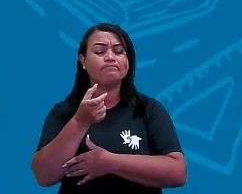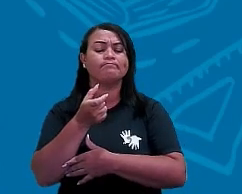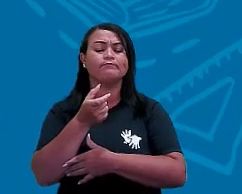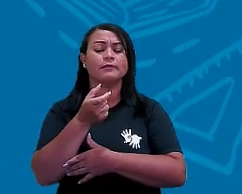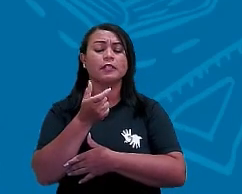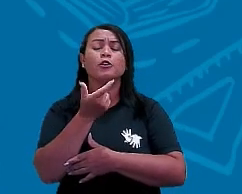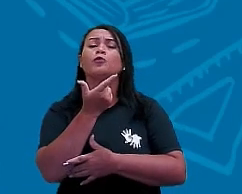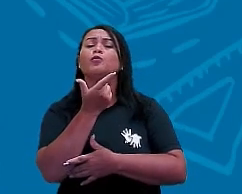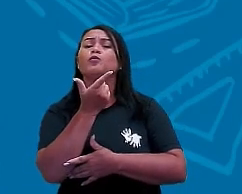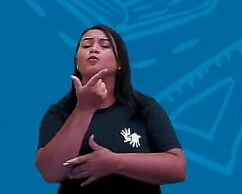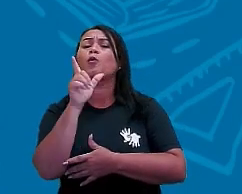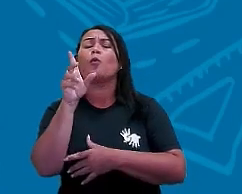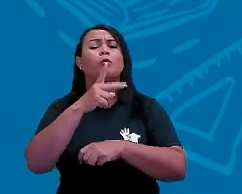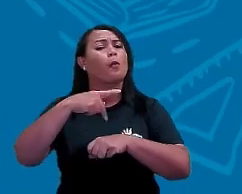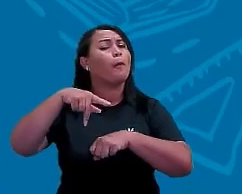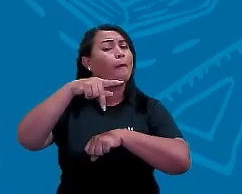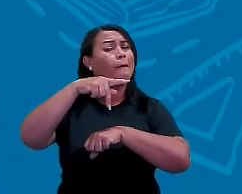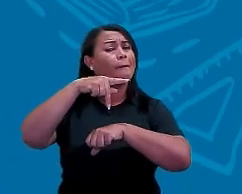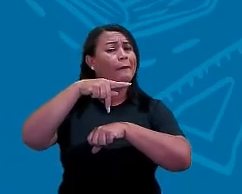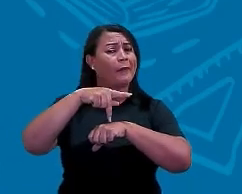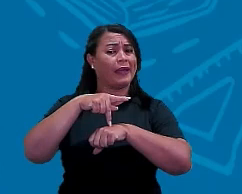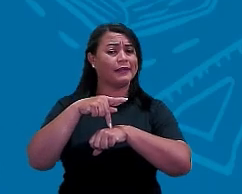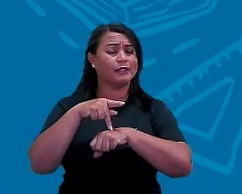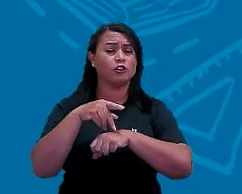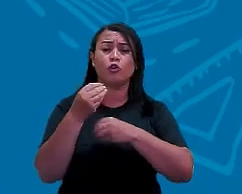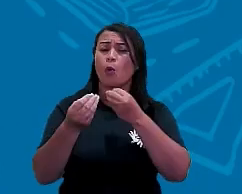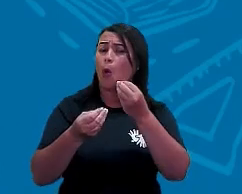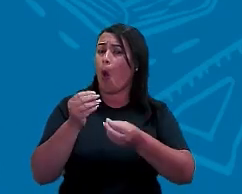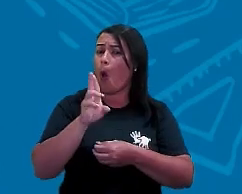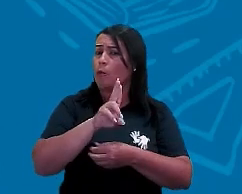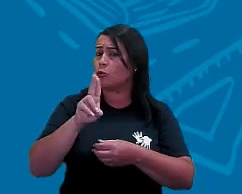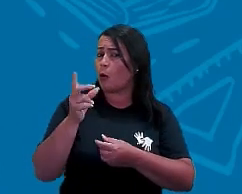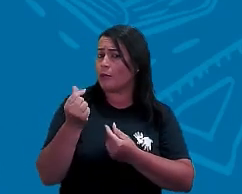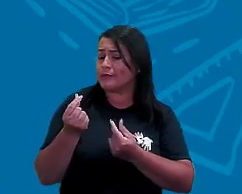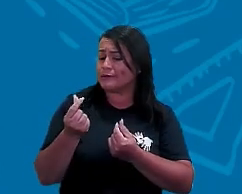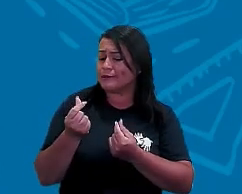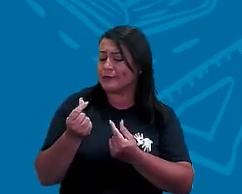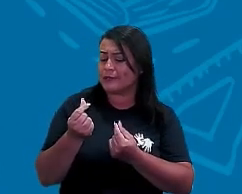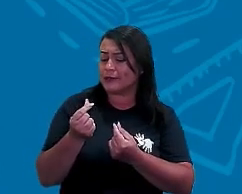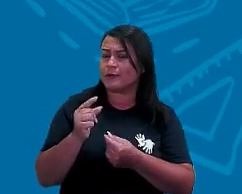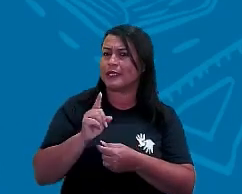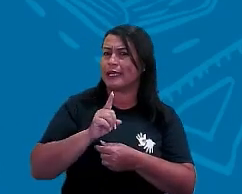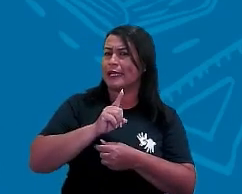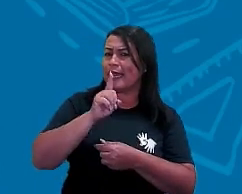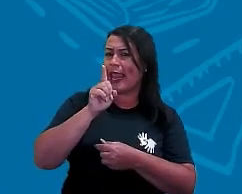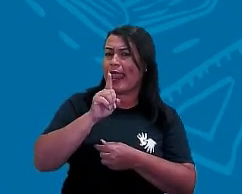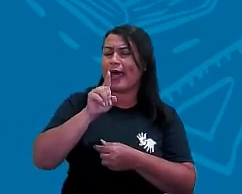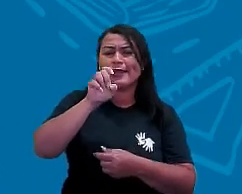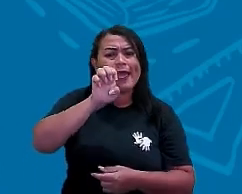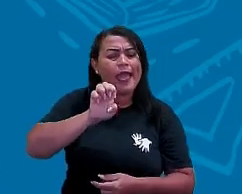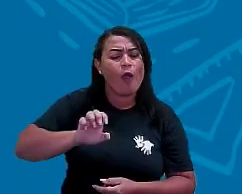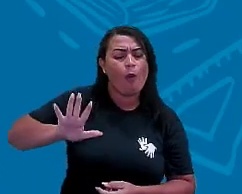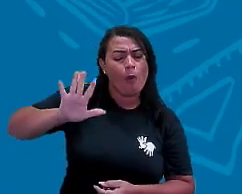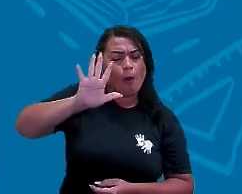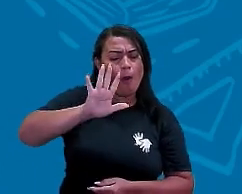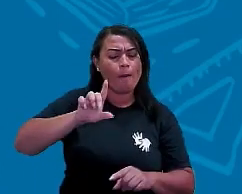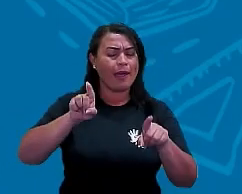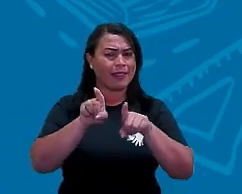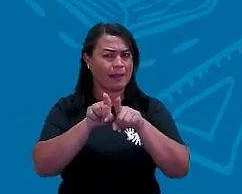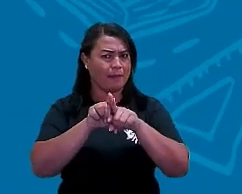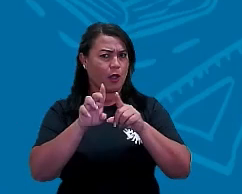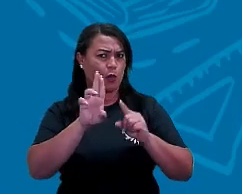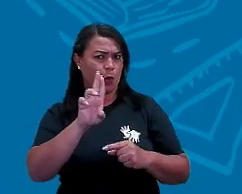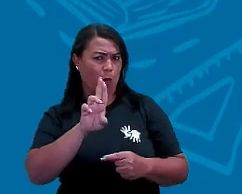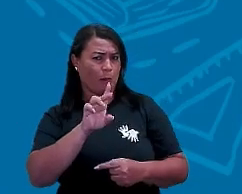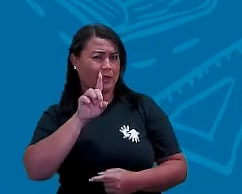E nos outros países, né? Como é que se chama o dinheiro? Será que lá na Europa eu vou chamar